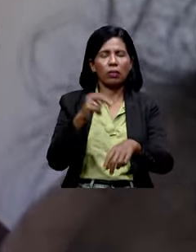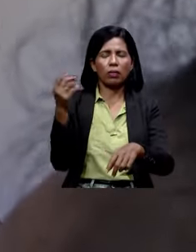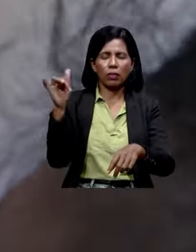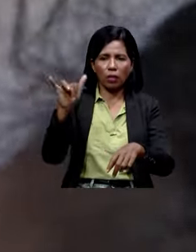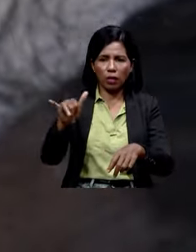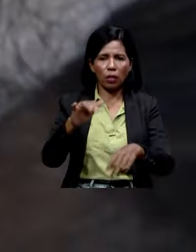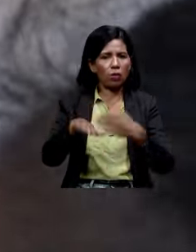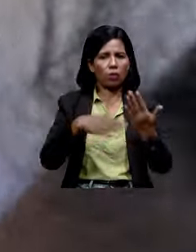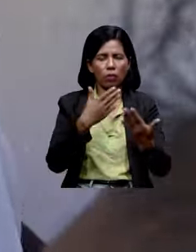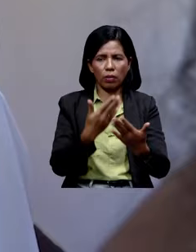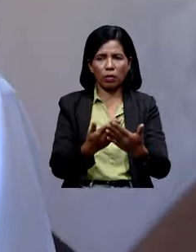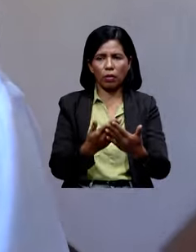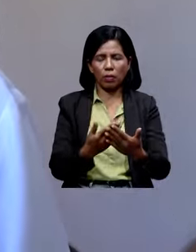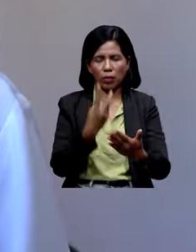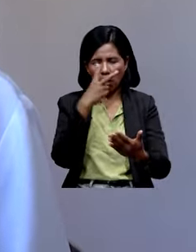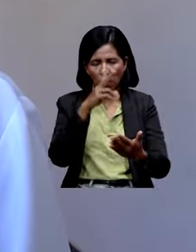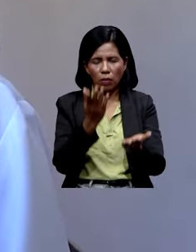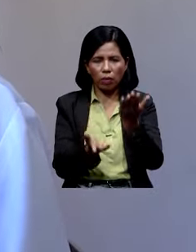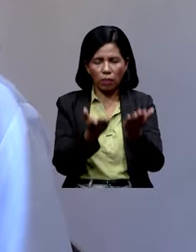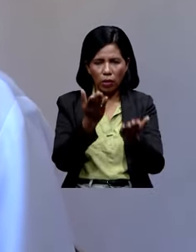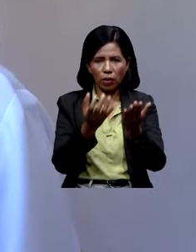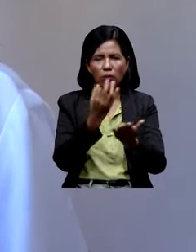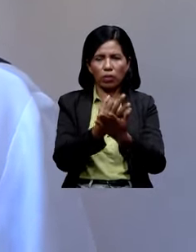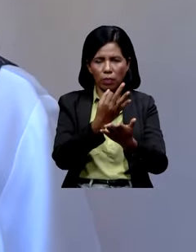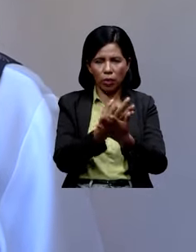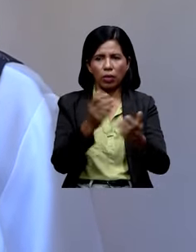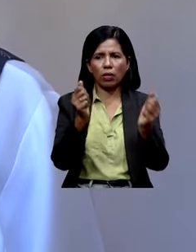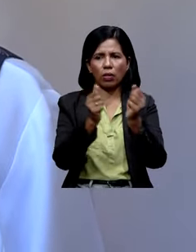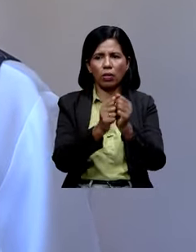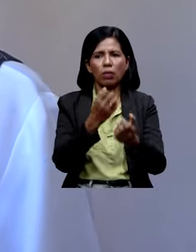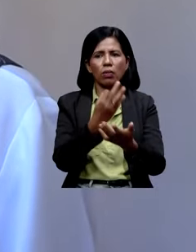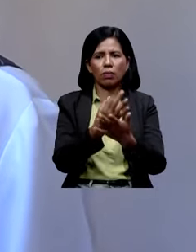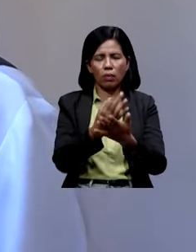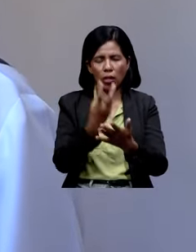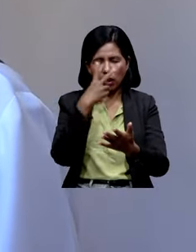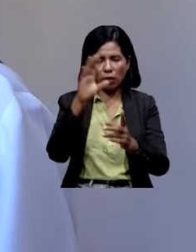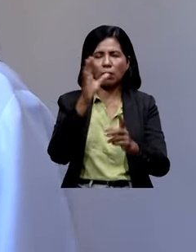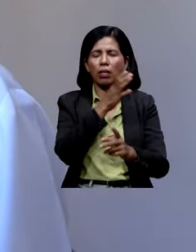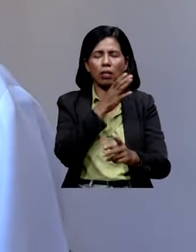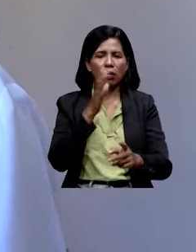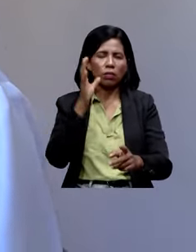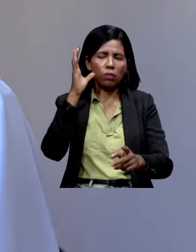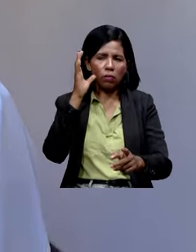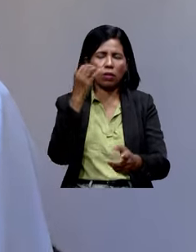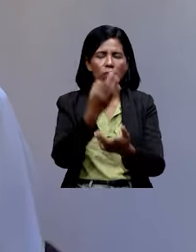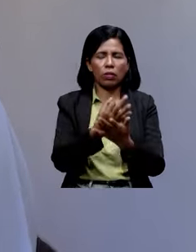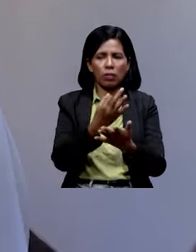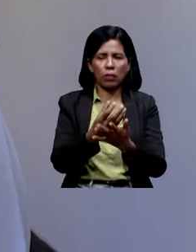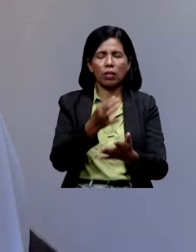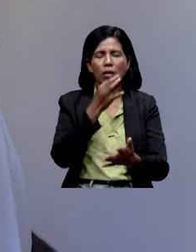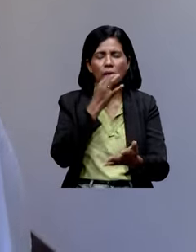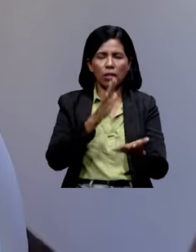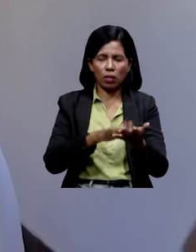outro. Depois eu comparo orçamento sarné ou orçamento para agricultura, orçamento para merenda